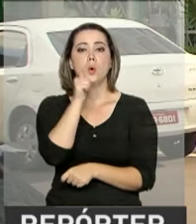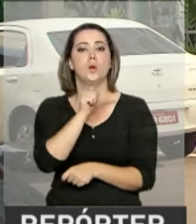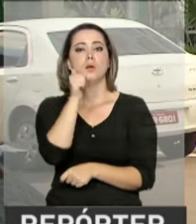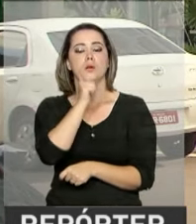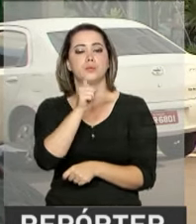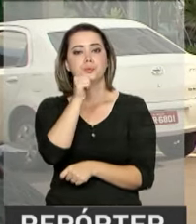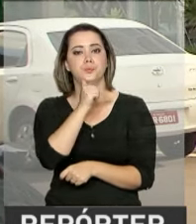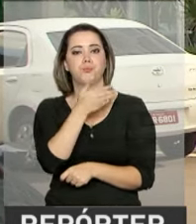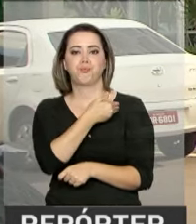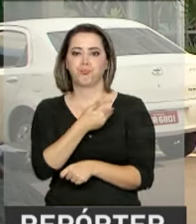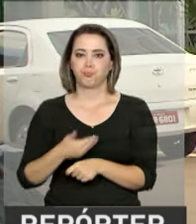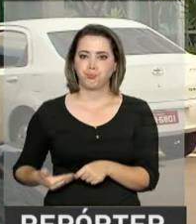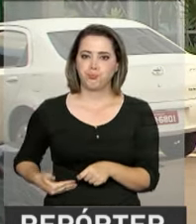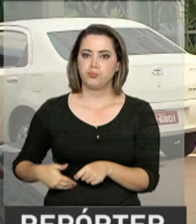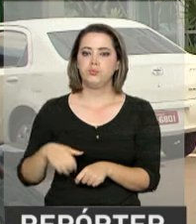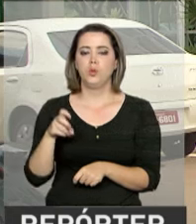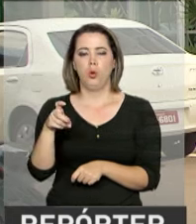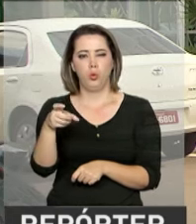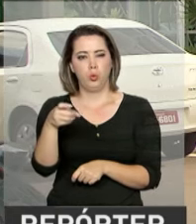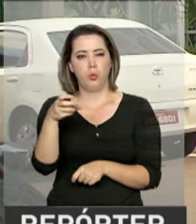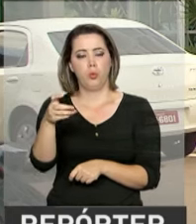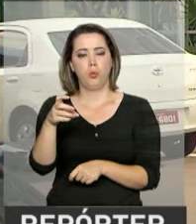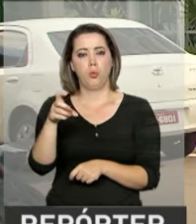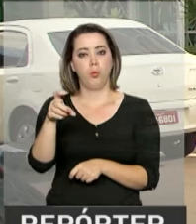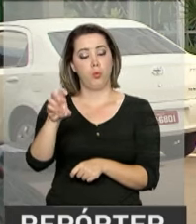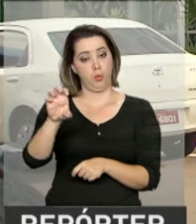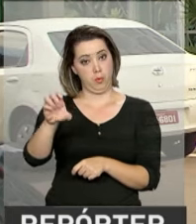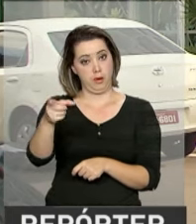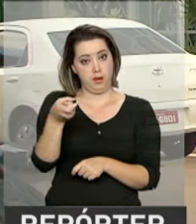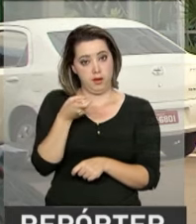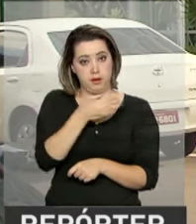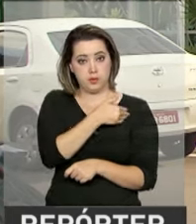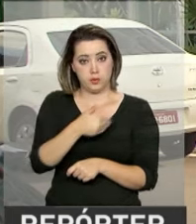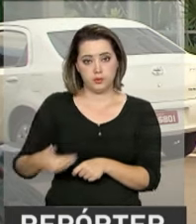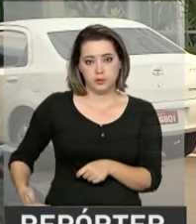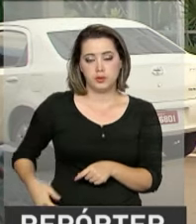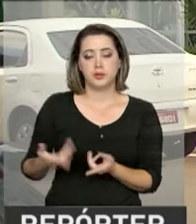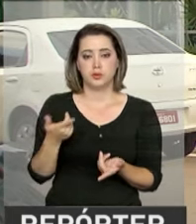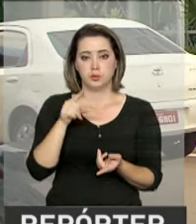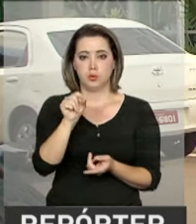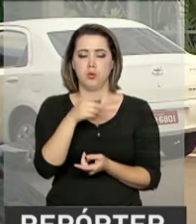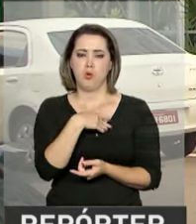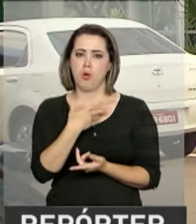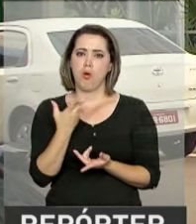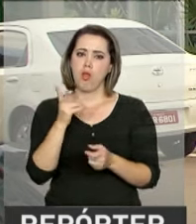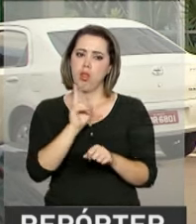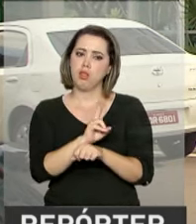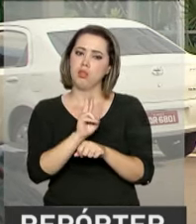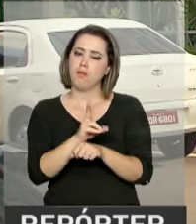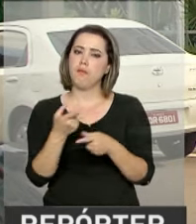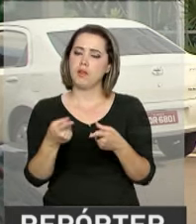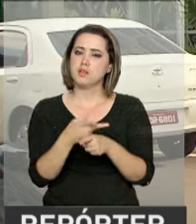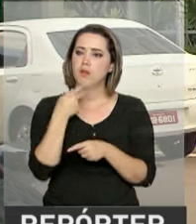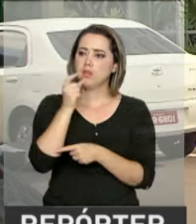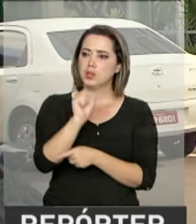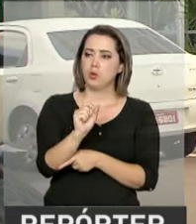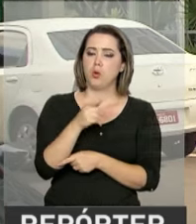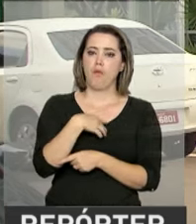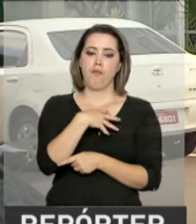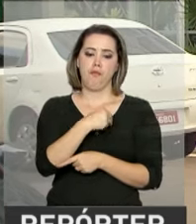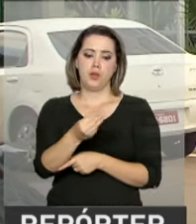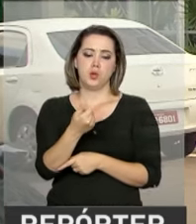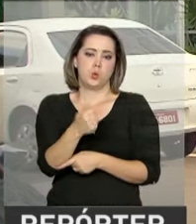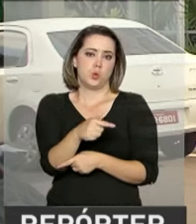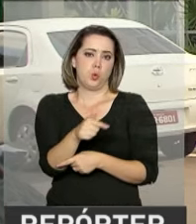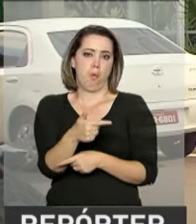Anselmo. Nesse caso, a justiça aceitou a alegação da defesa de que os filhos dela com o ex-governador Sérgio Cabral não